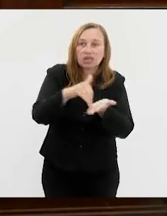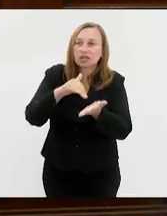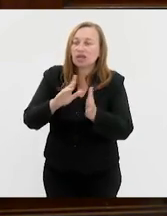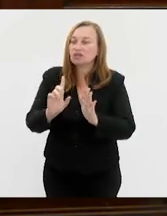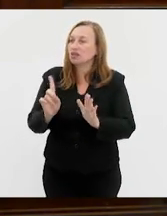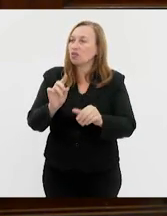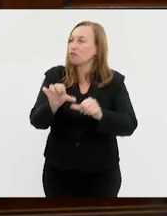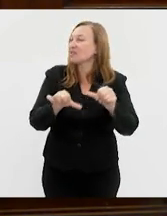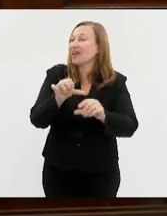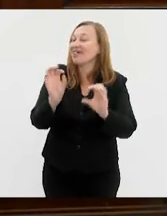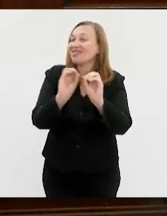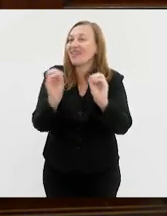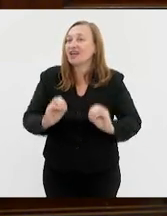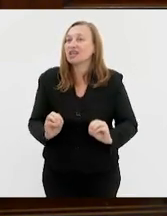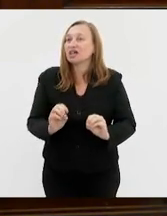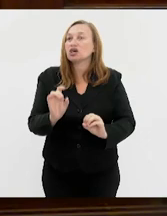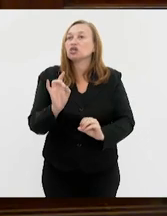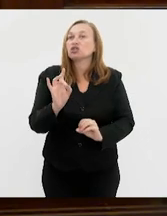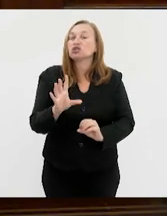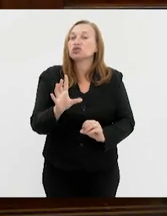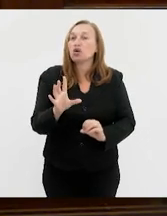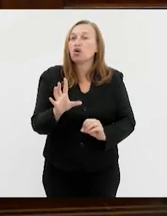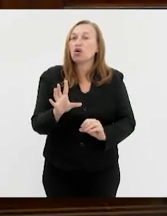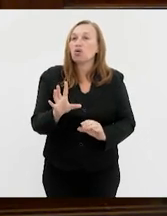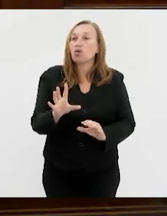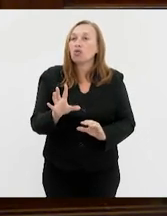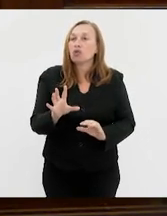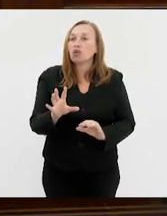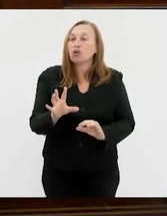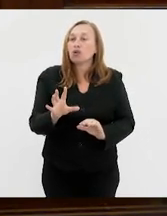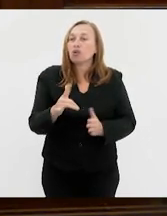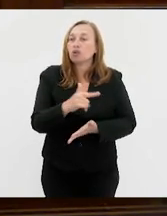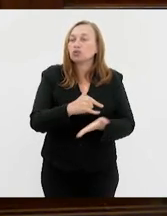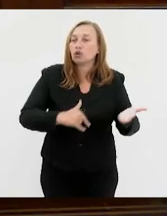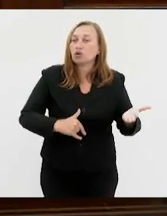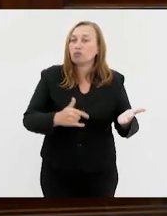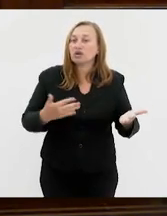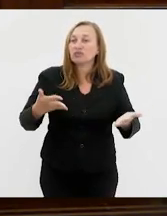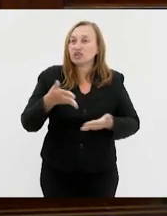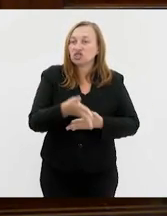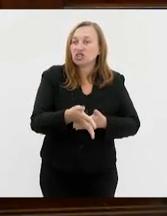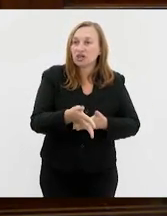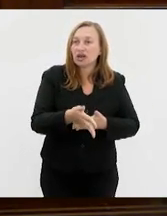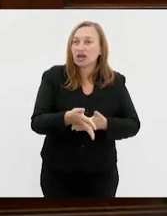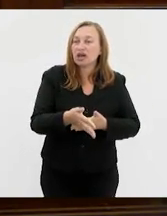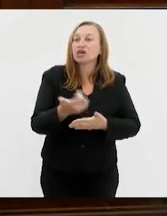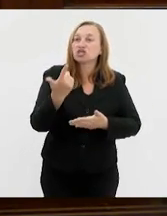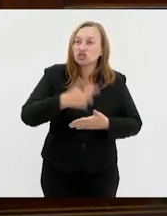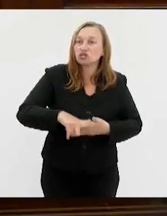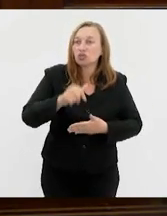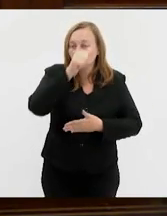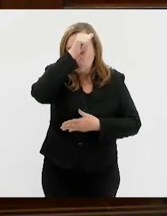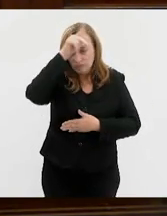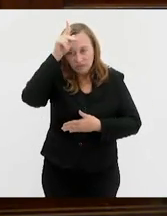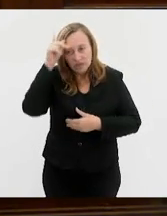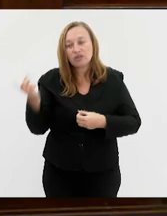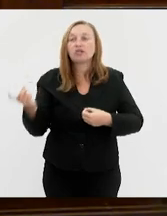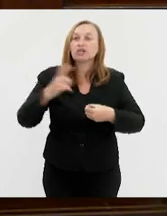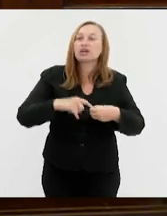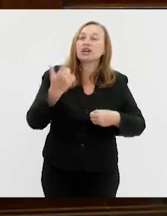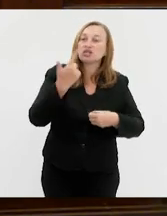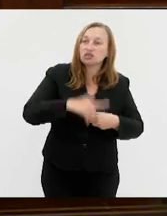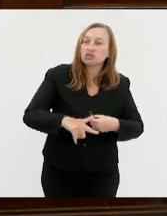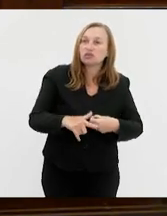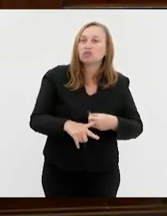nada. É só lá para cá, vai trazer o documento e vai voltar a ser novamente o prefeito. E depois, a população tanto